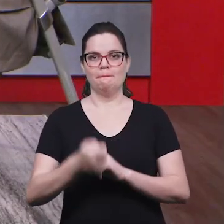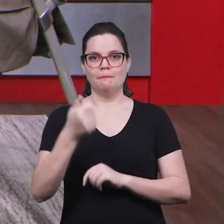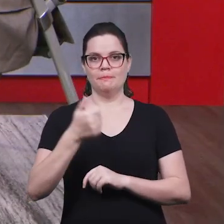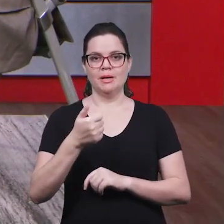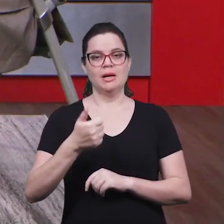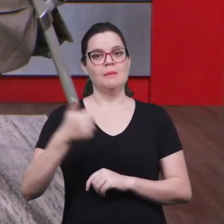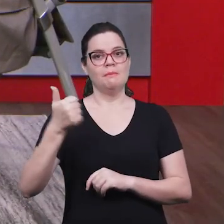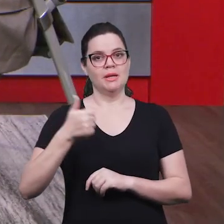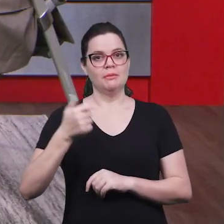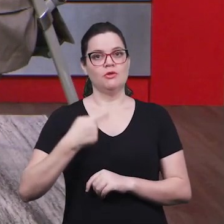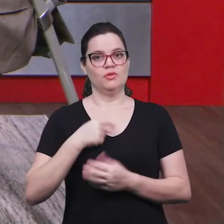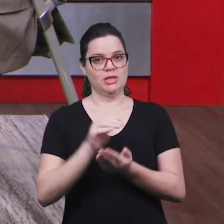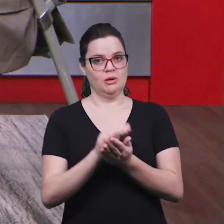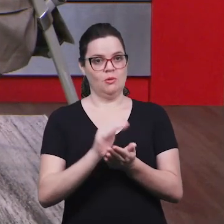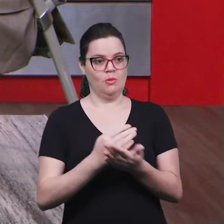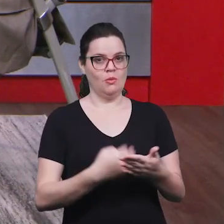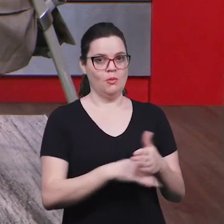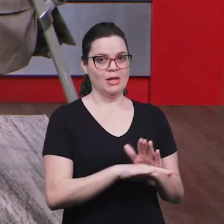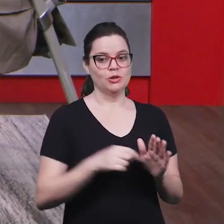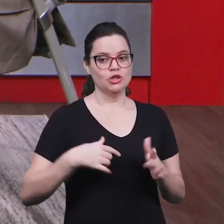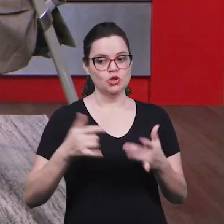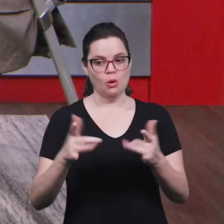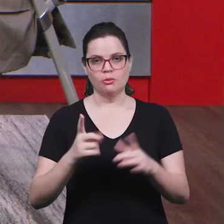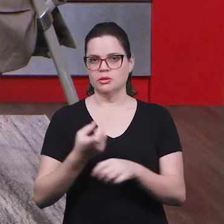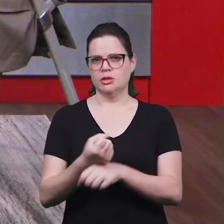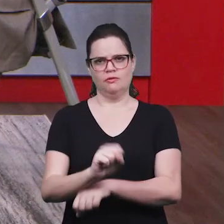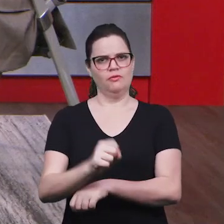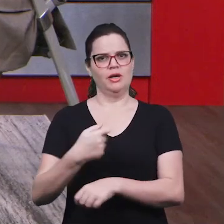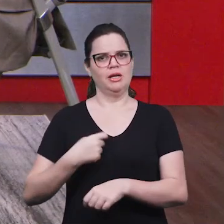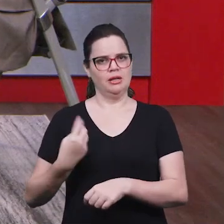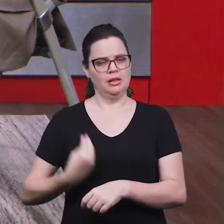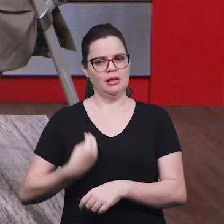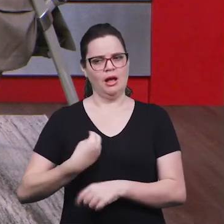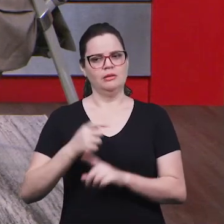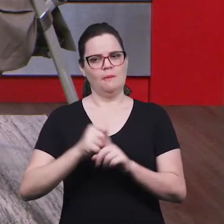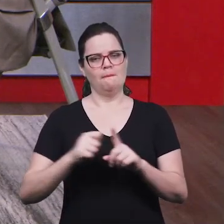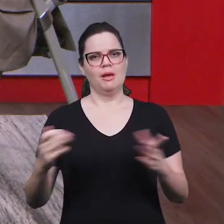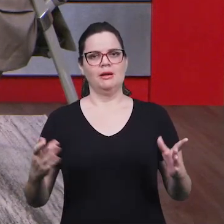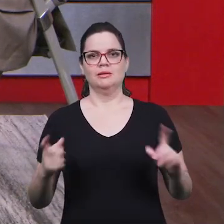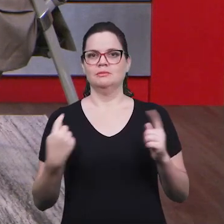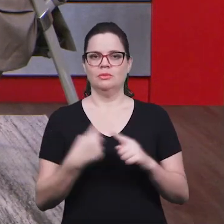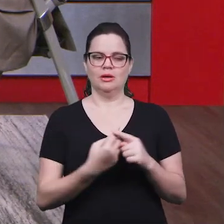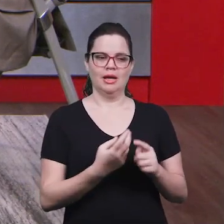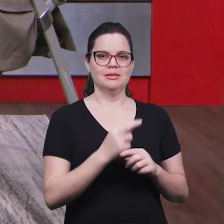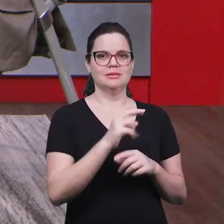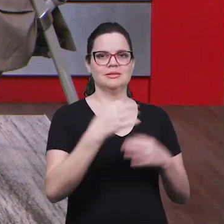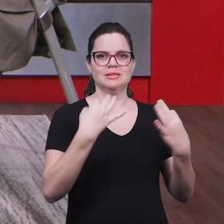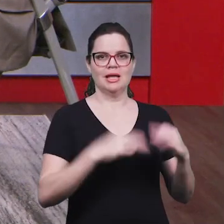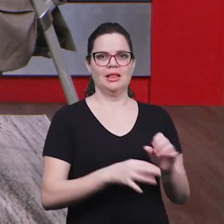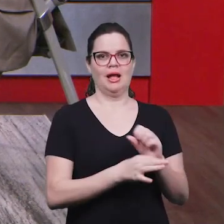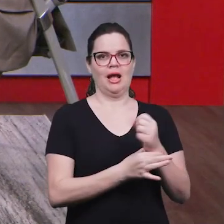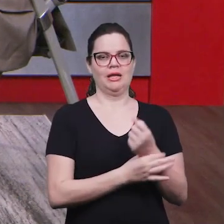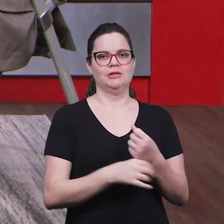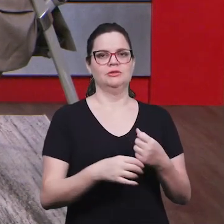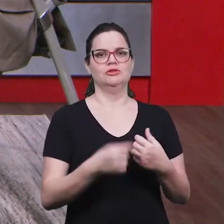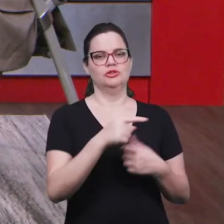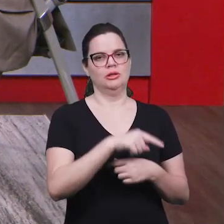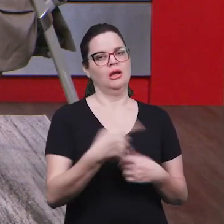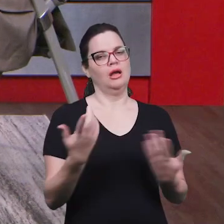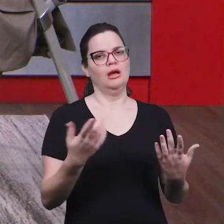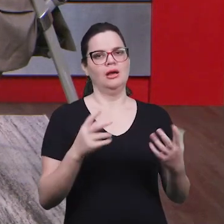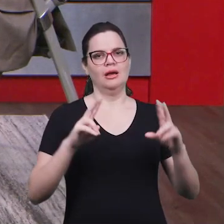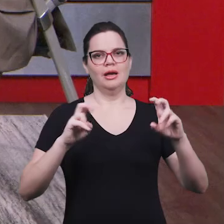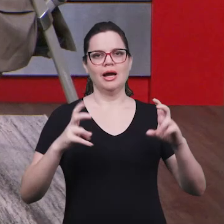depois se virar para passar o mês com o que sobra, né? Porque você garante essa reserva de emergência. Isso é uma questão de